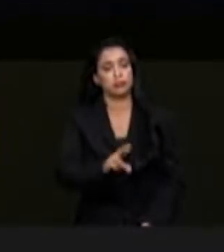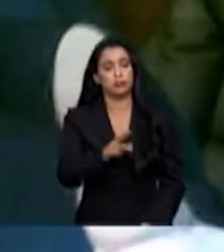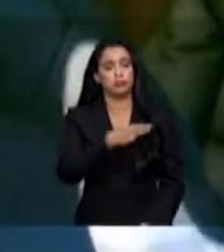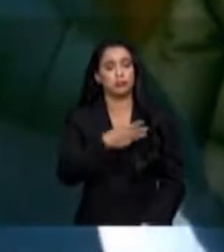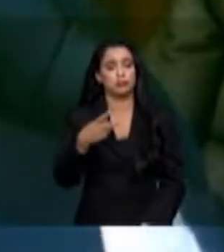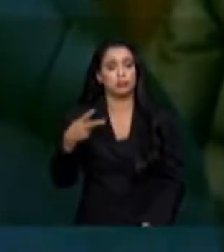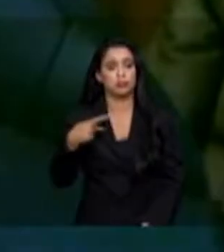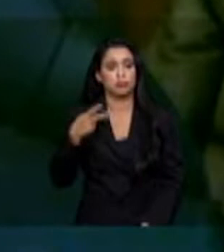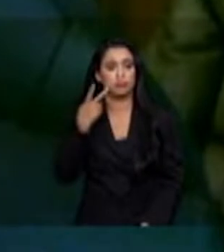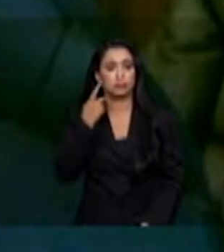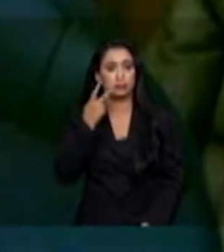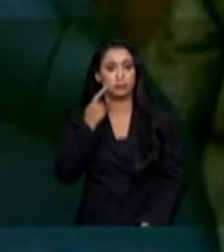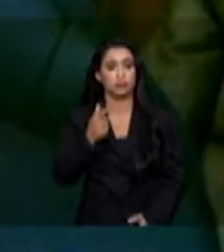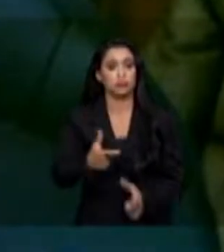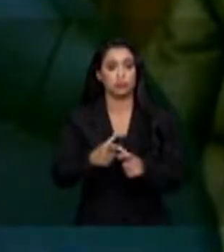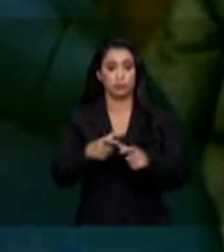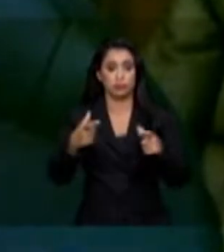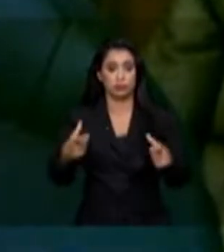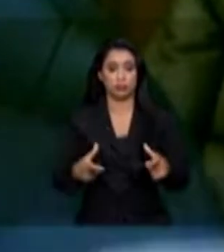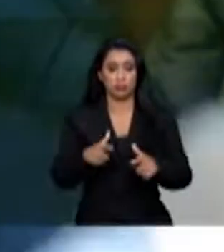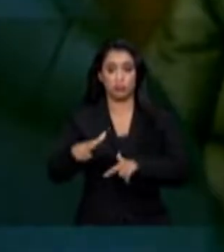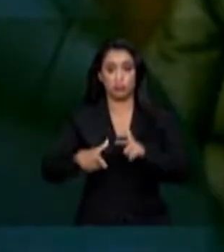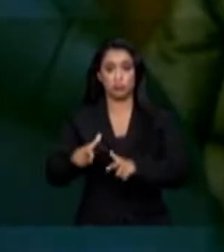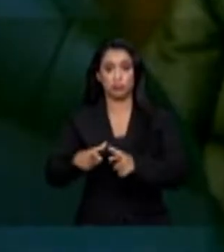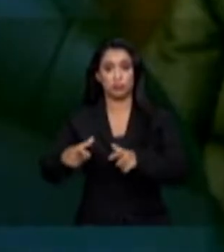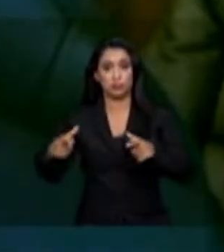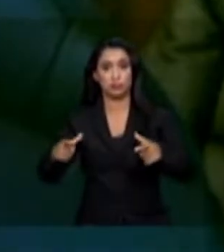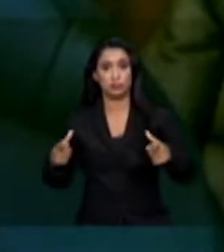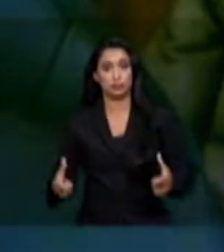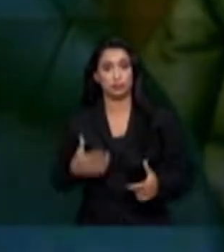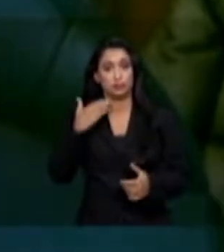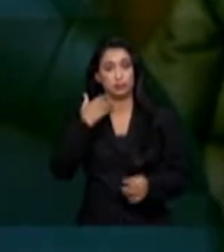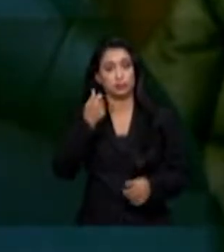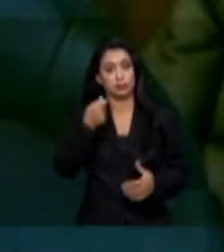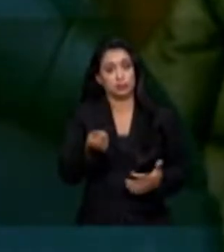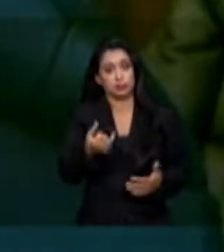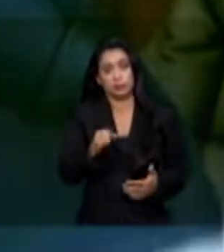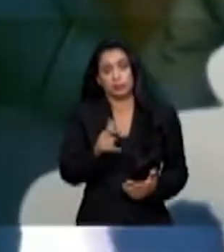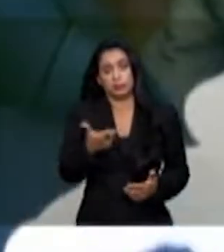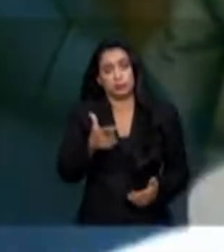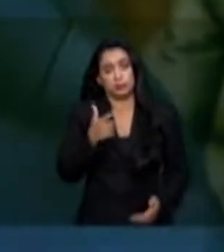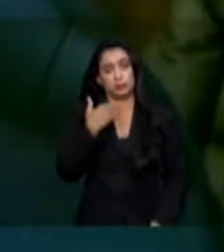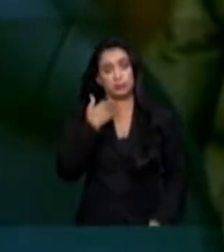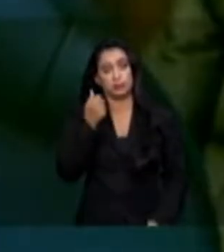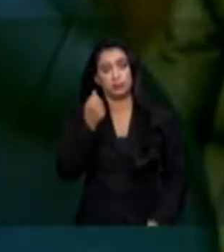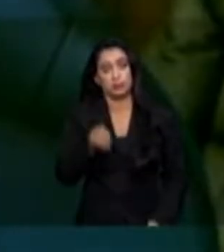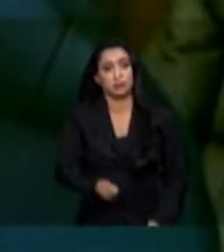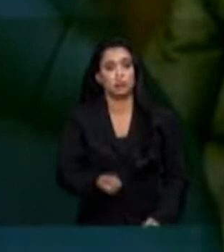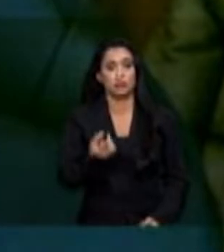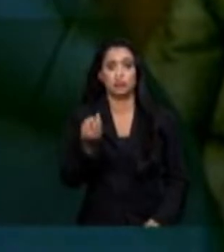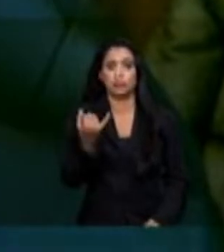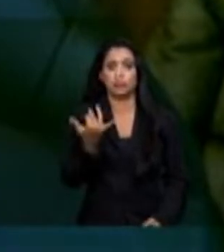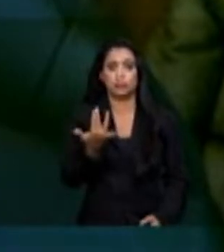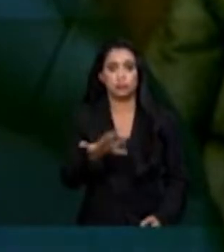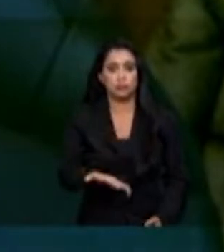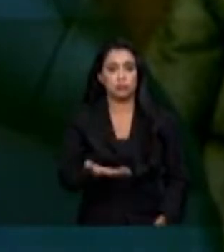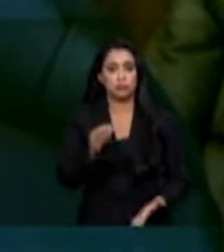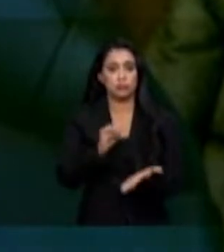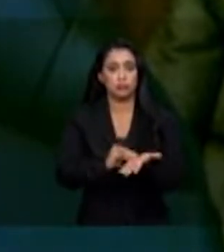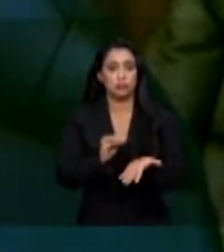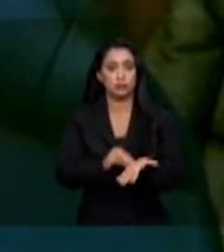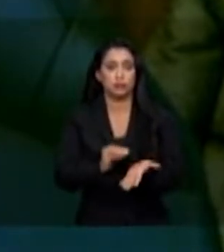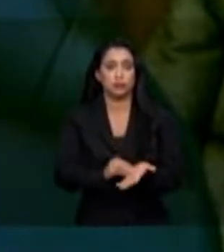haverá ampliação de trabalho para cada magistrado. Conclusão, se não há juízes em número suficiente e se a